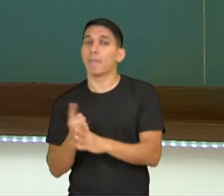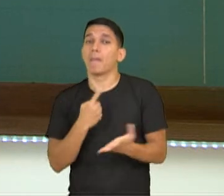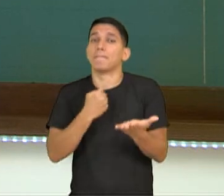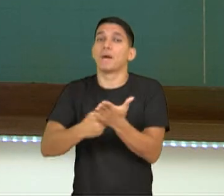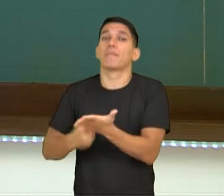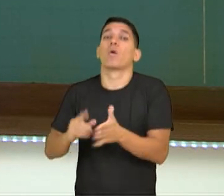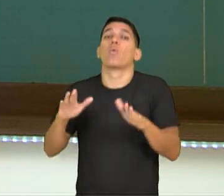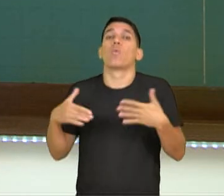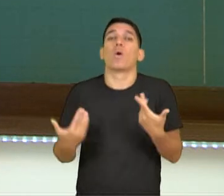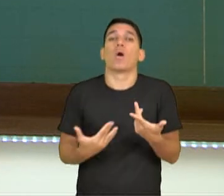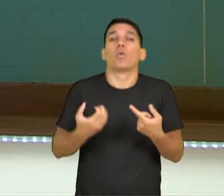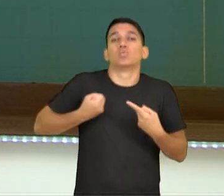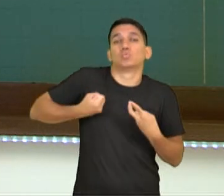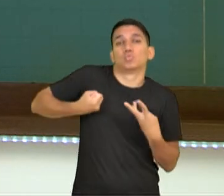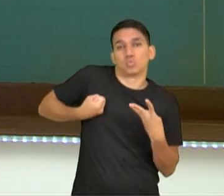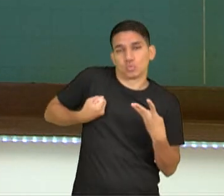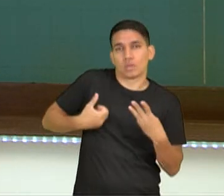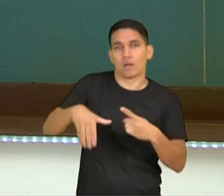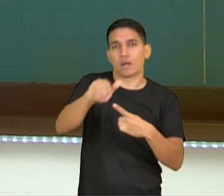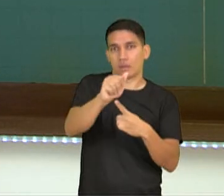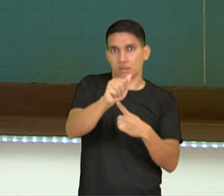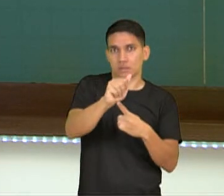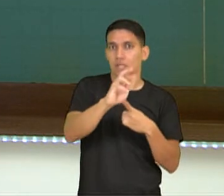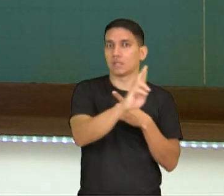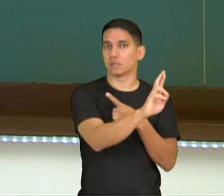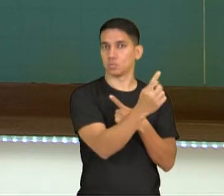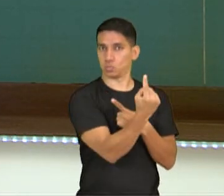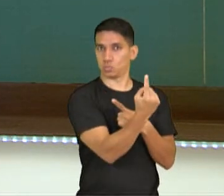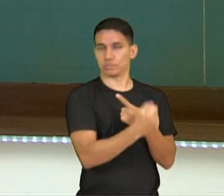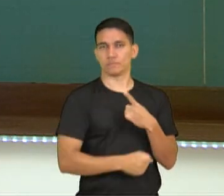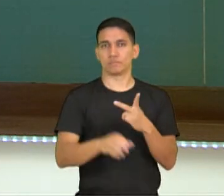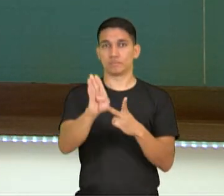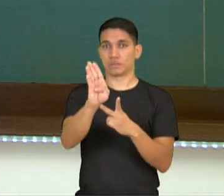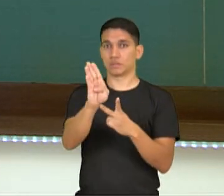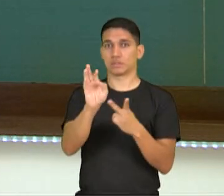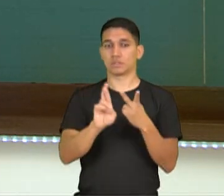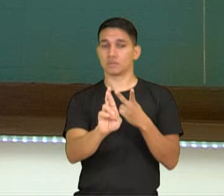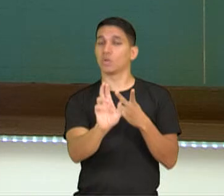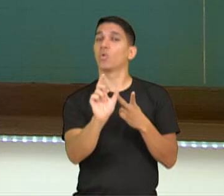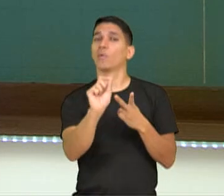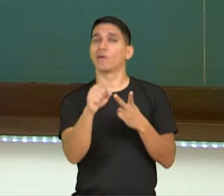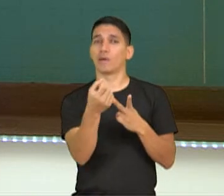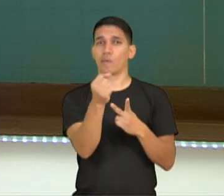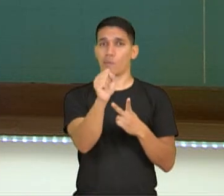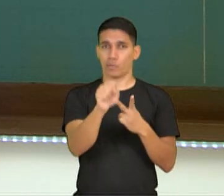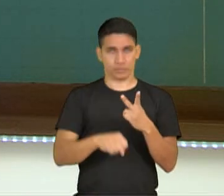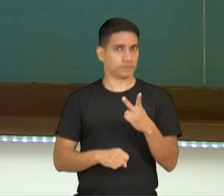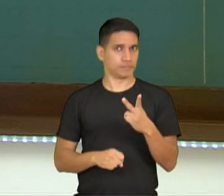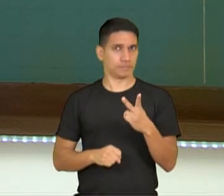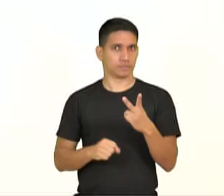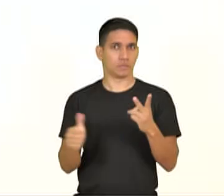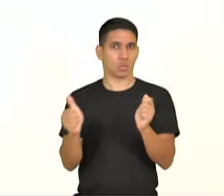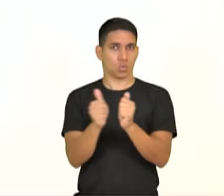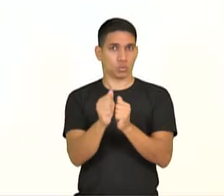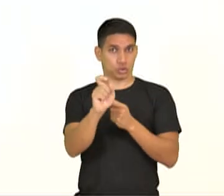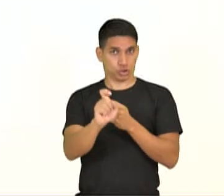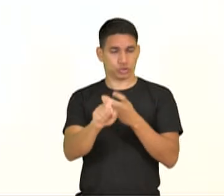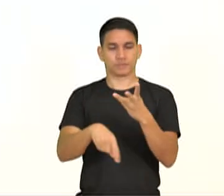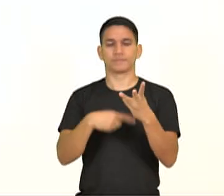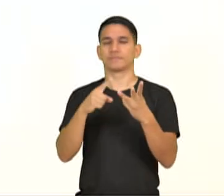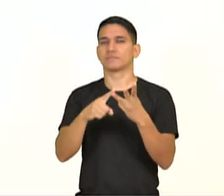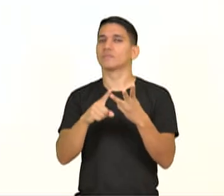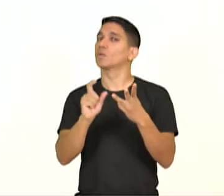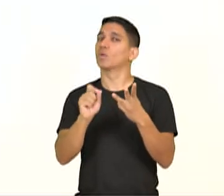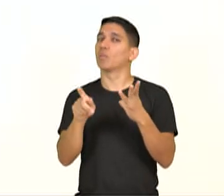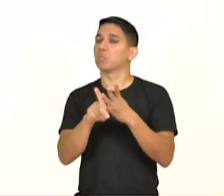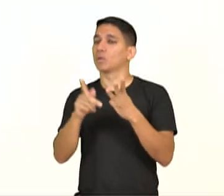os coeficientes. O A, que é igual a 1, o B, que é igual a 8, que é quem acompanha o x ali, e o